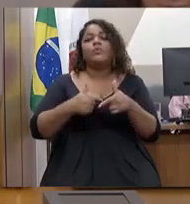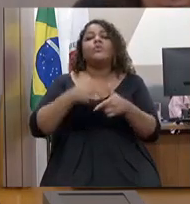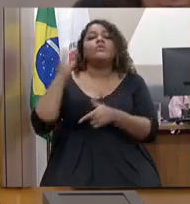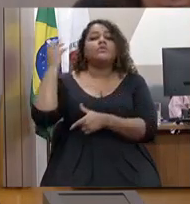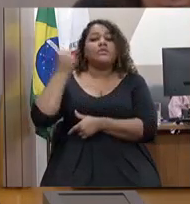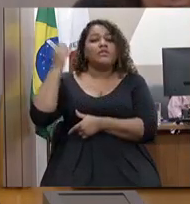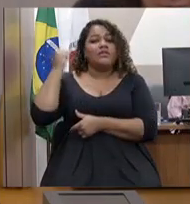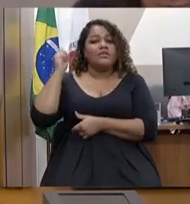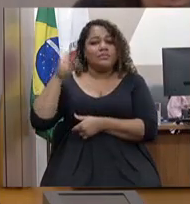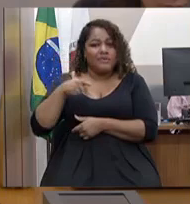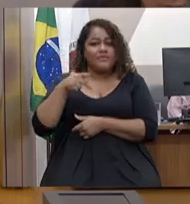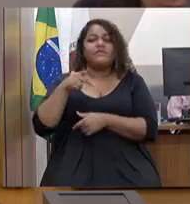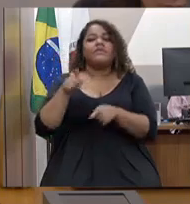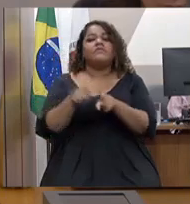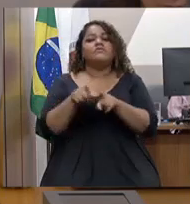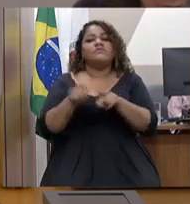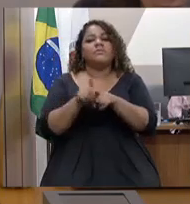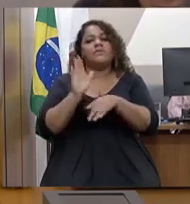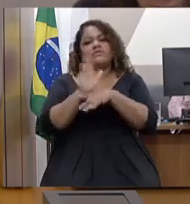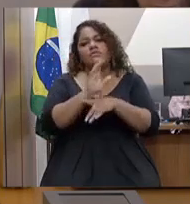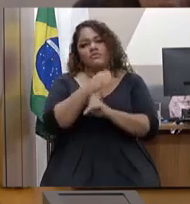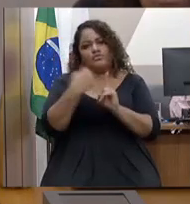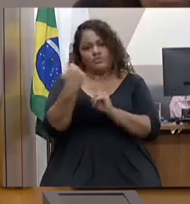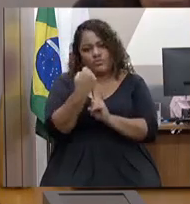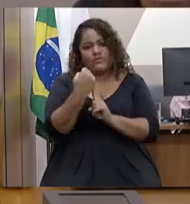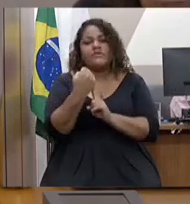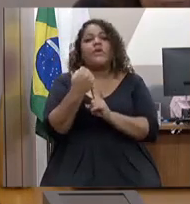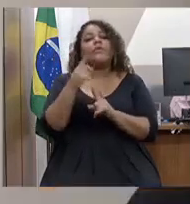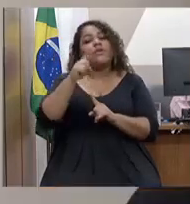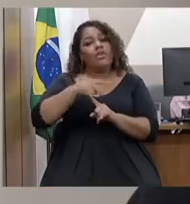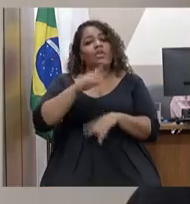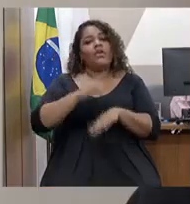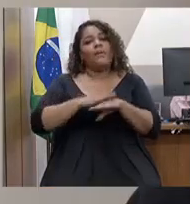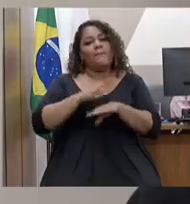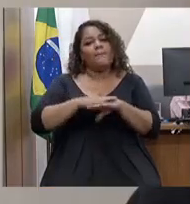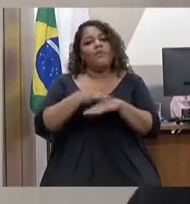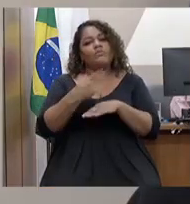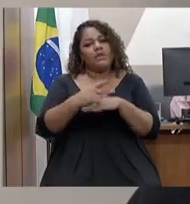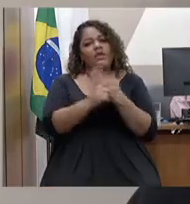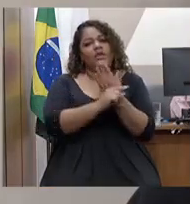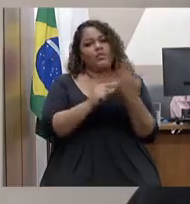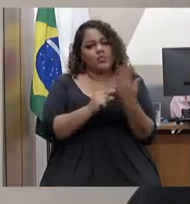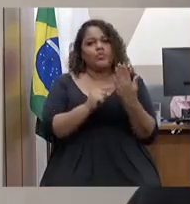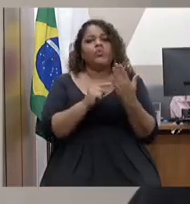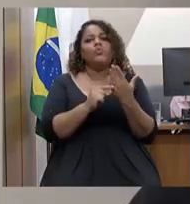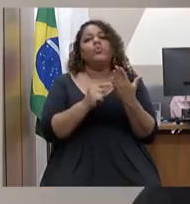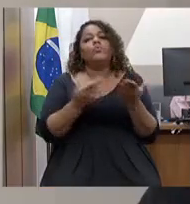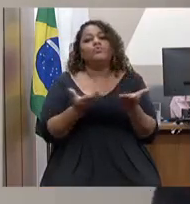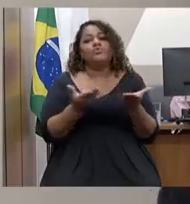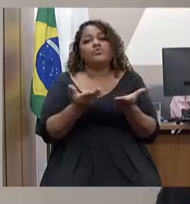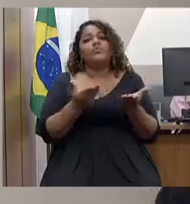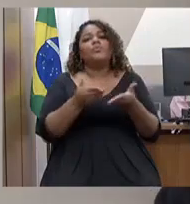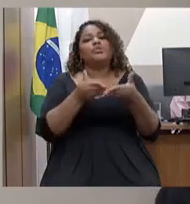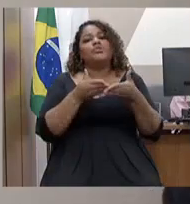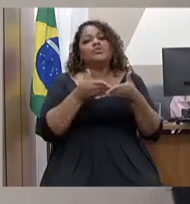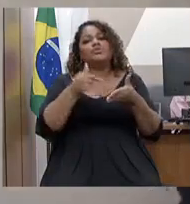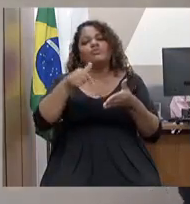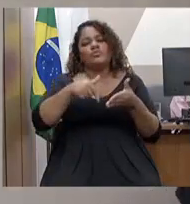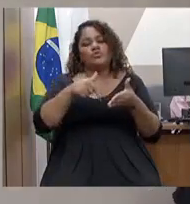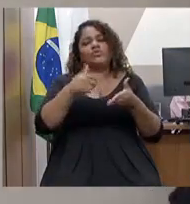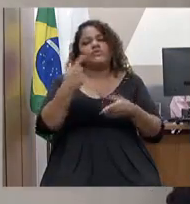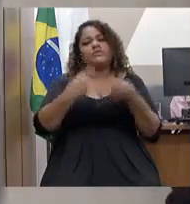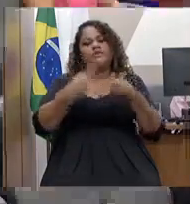ao todo o requerimento que deu origem a esse debate Bom dia Deputado bom dia bom dia a todos e todos